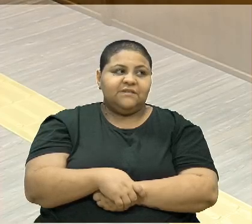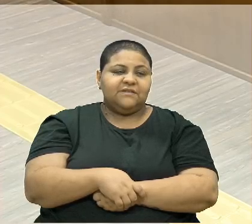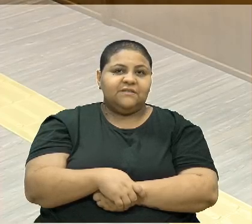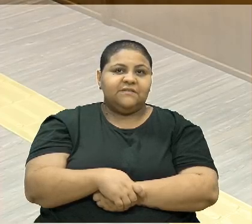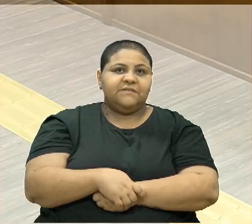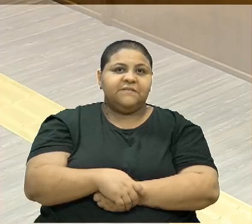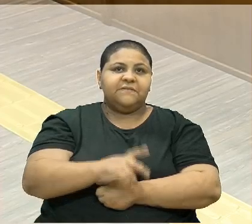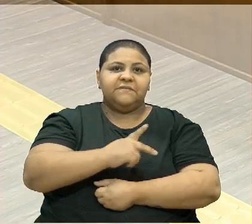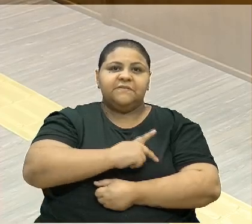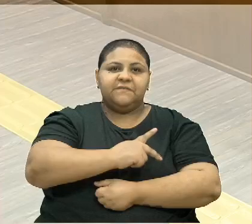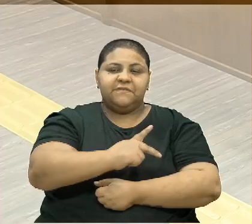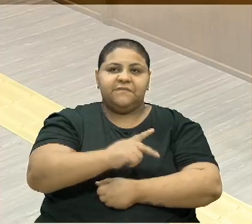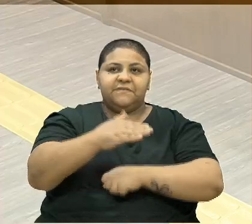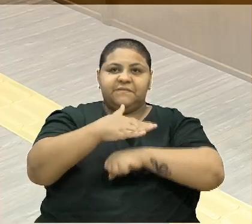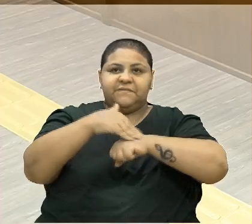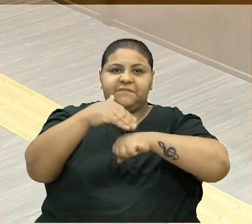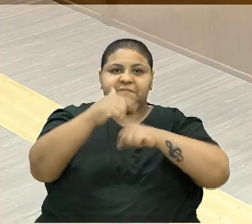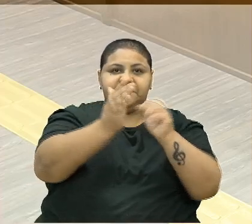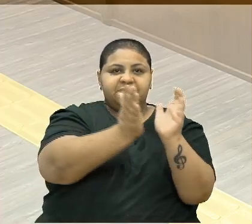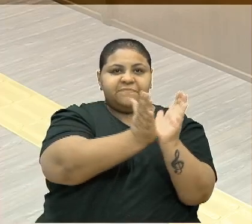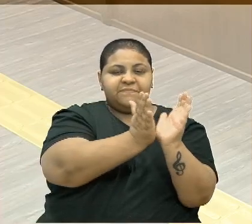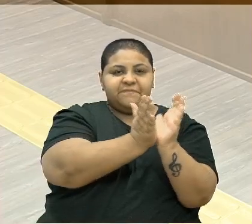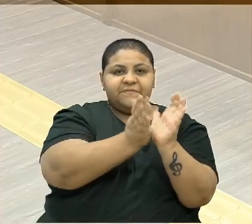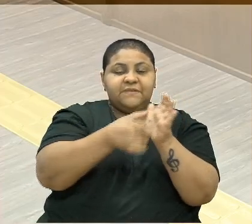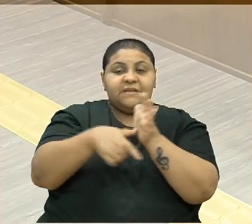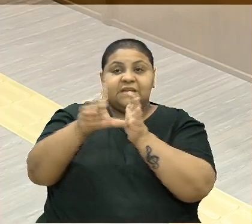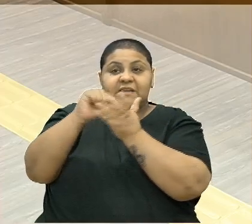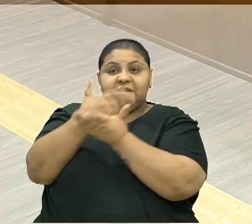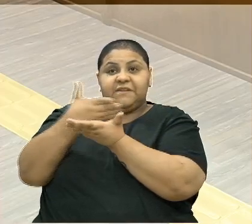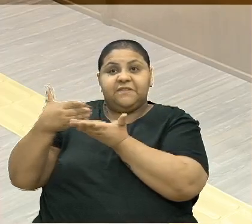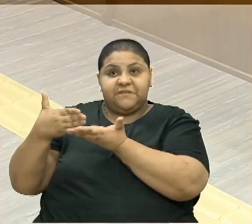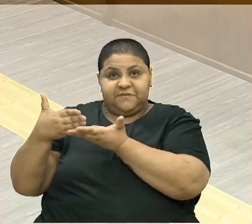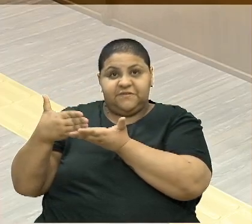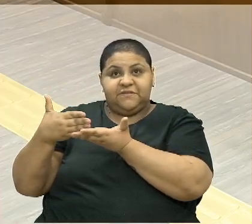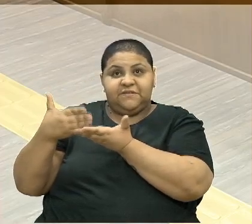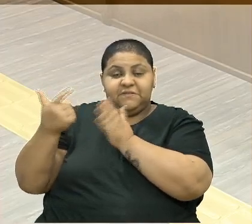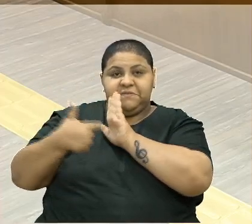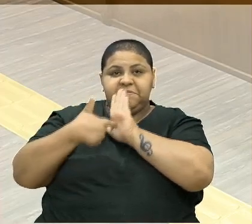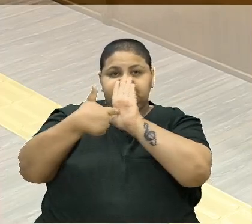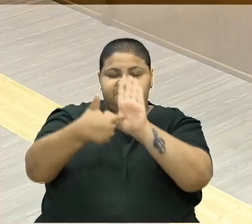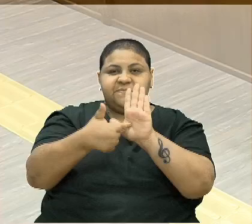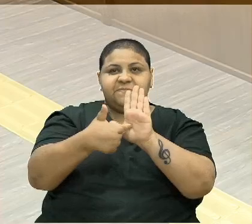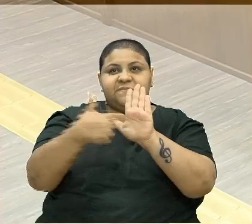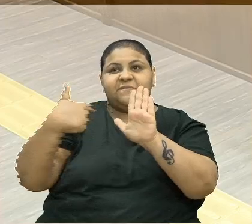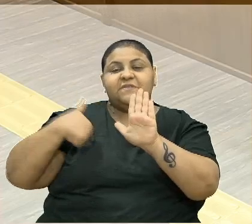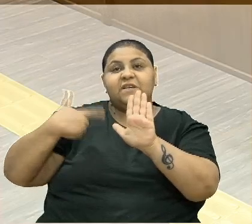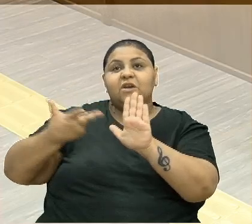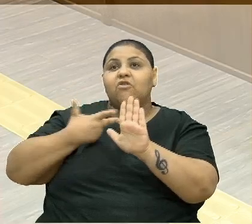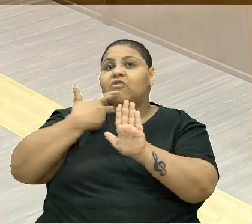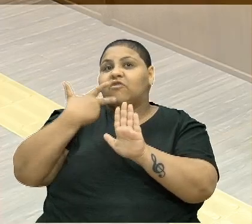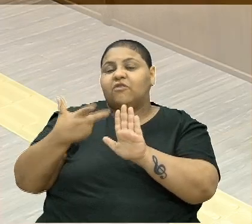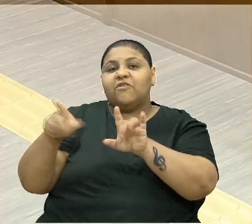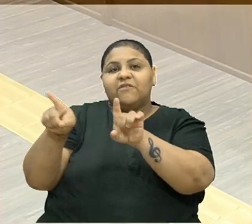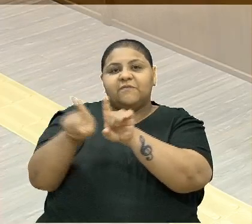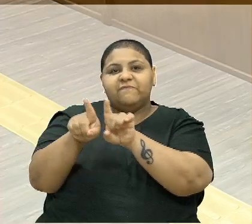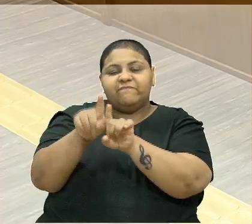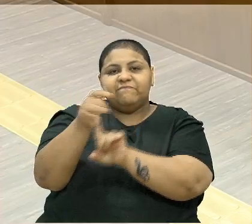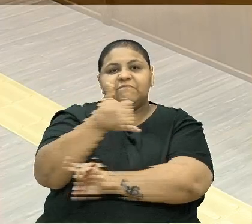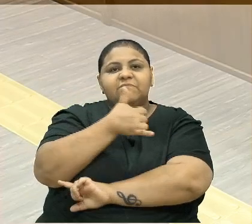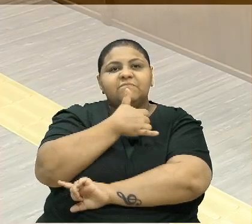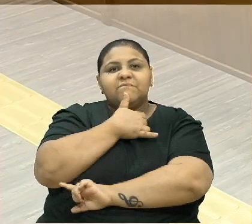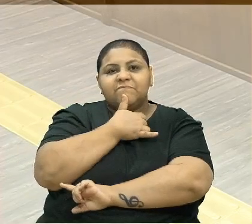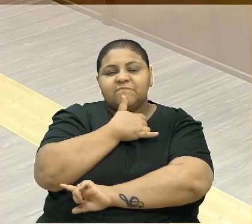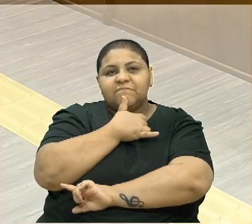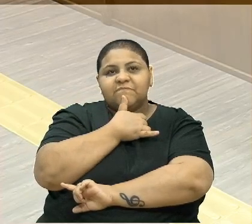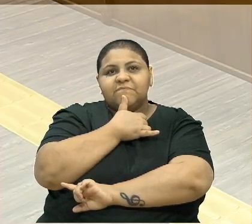Senhor presidente, queridos colegas, antes de começar a minha apresentação, eu queria dizer da minha tristeza,